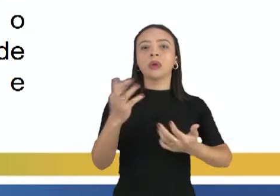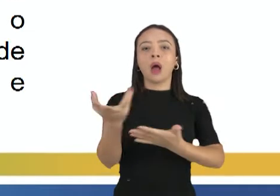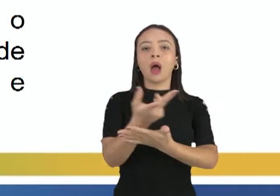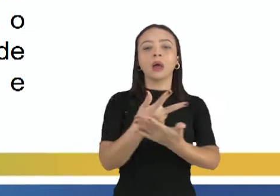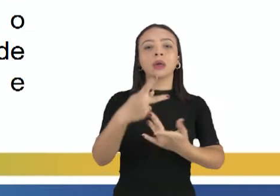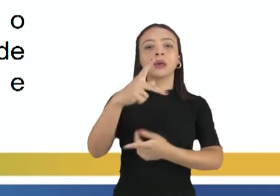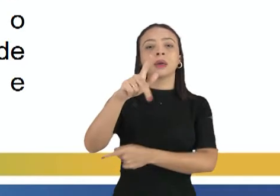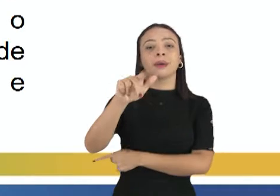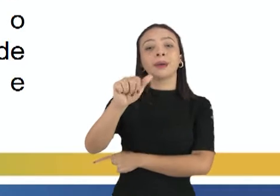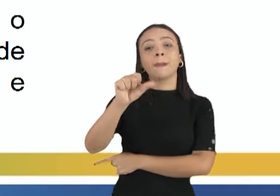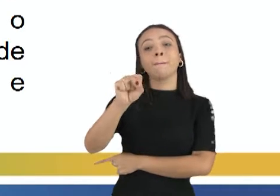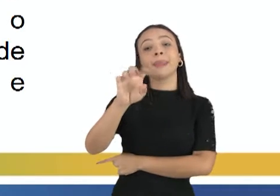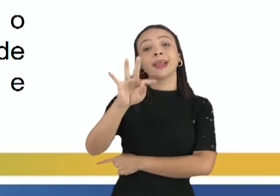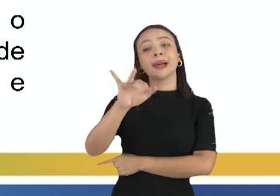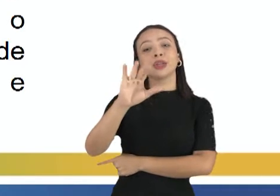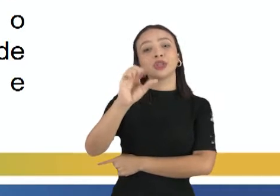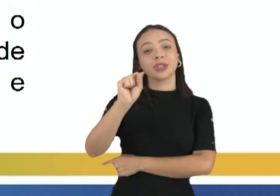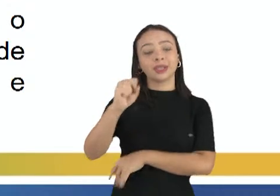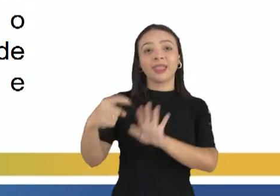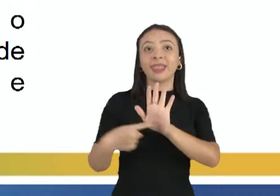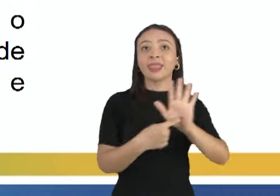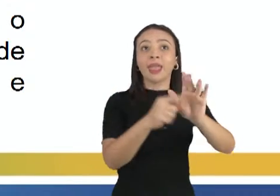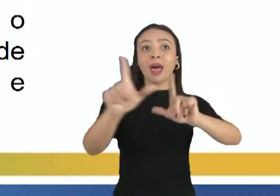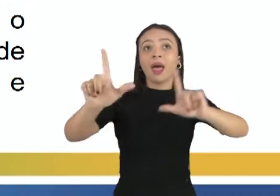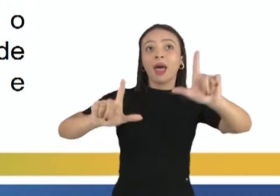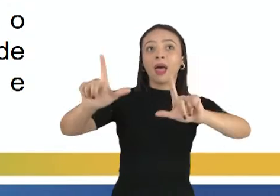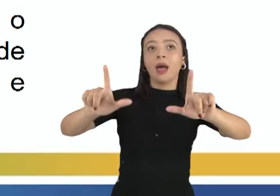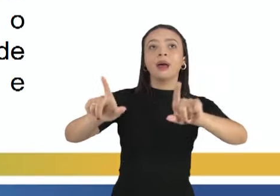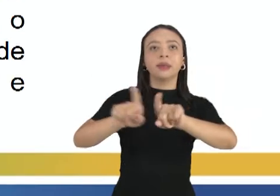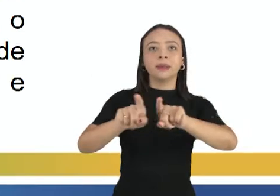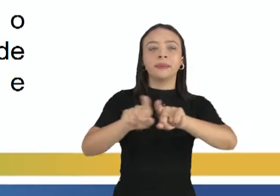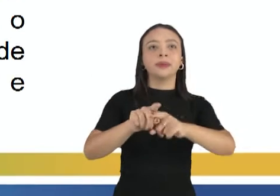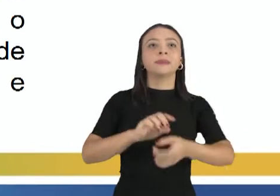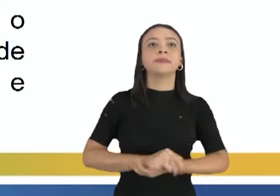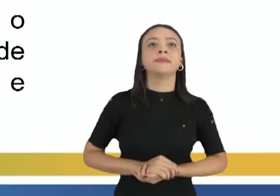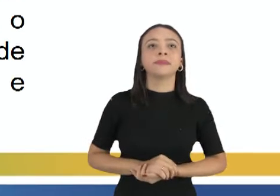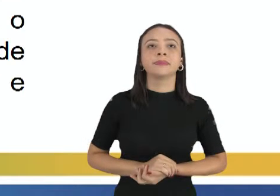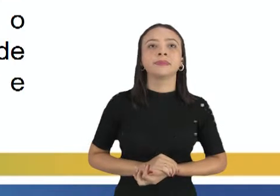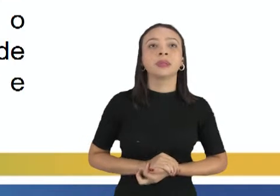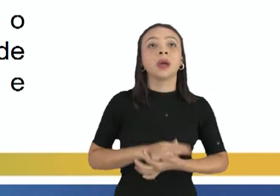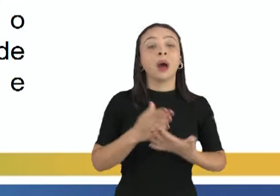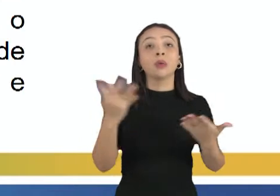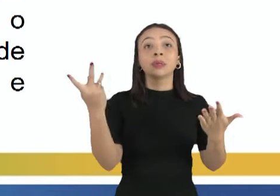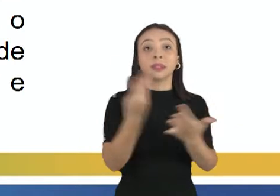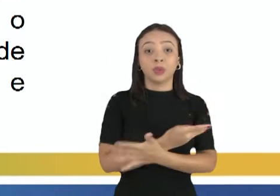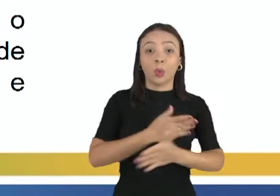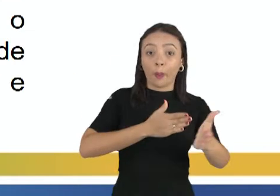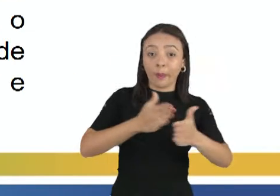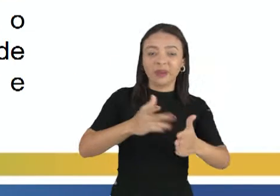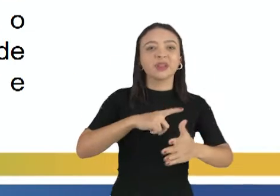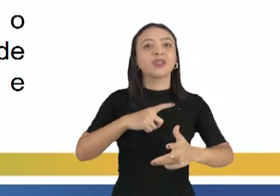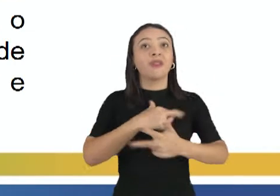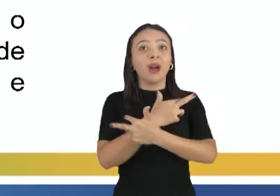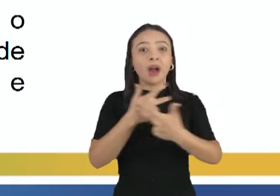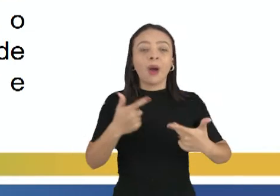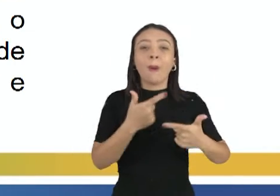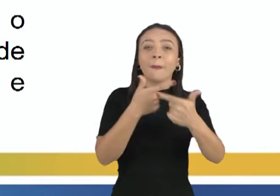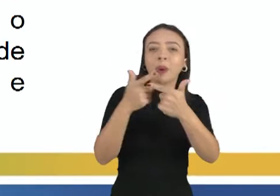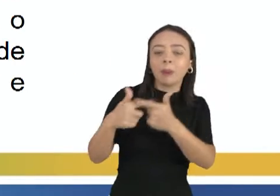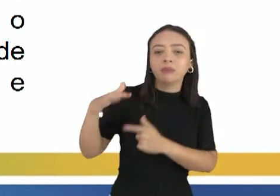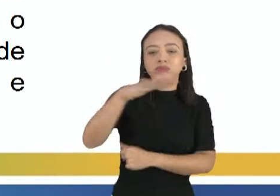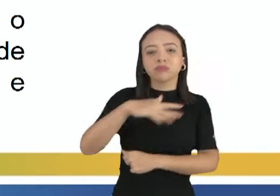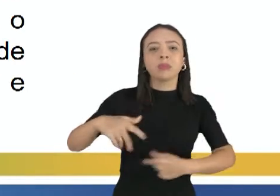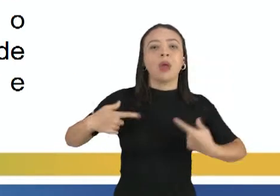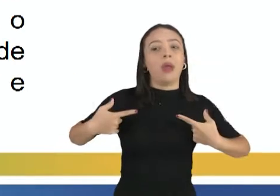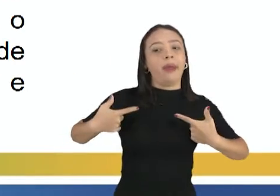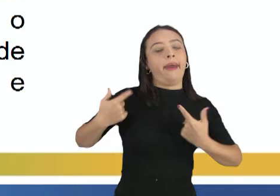plásticas exibidas em telas, esculturas e maquetes de arquitetura. Realizada em uma época de turbulências no âmbito